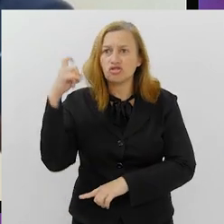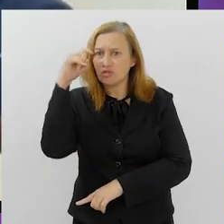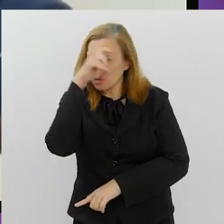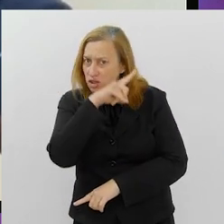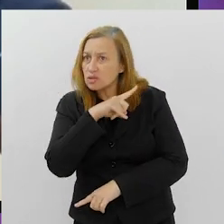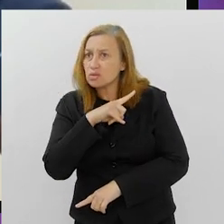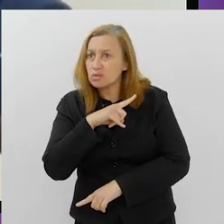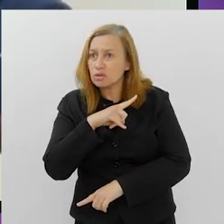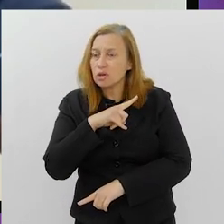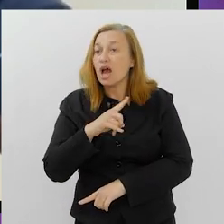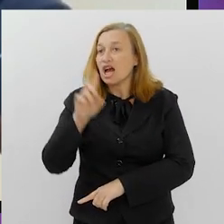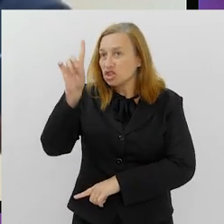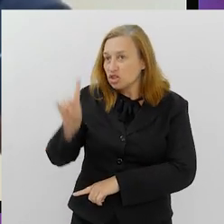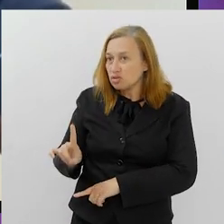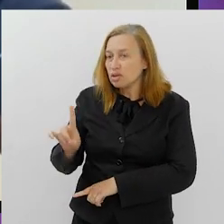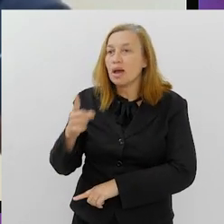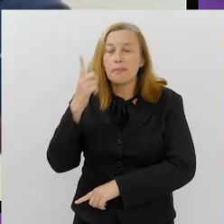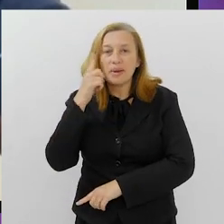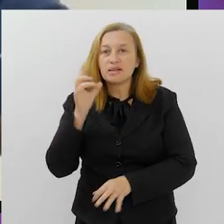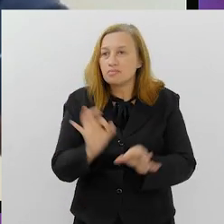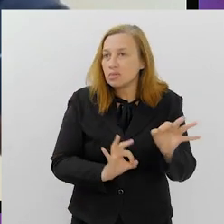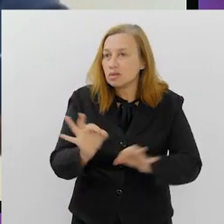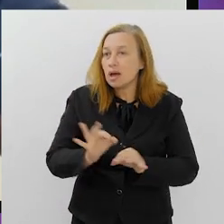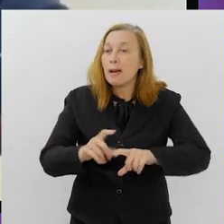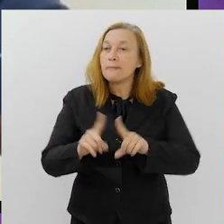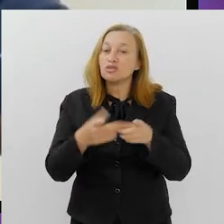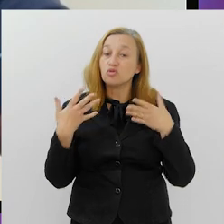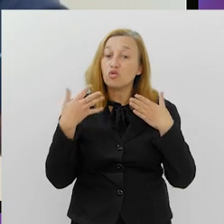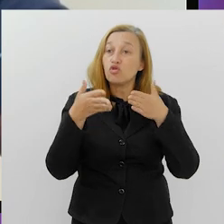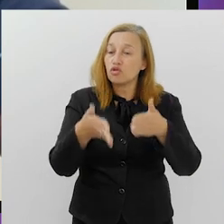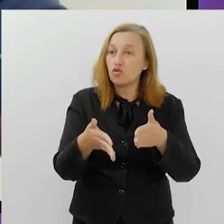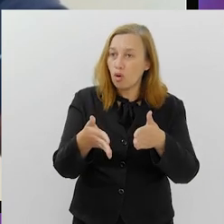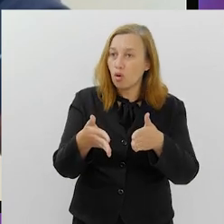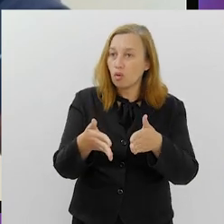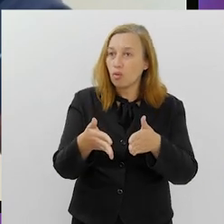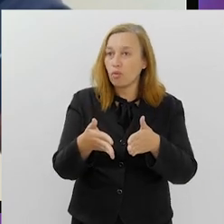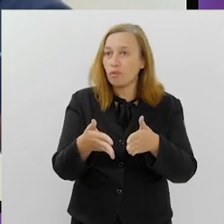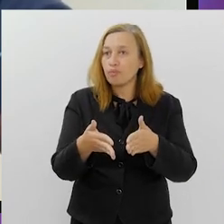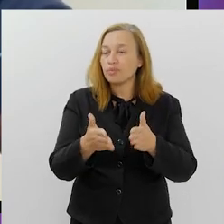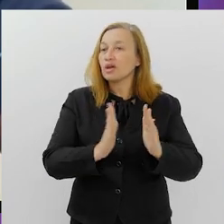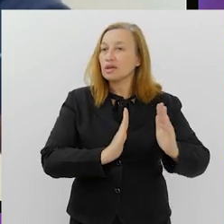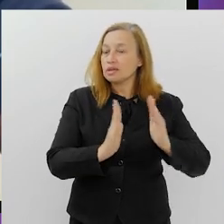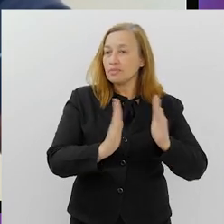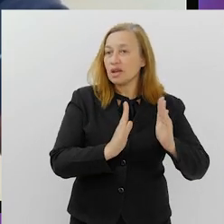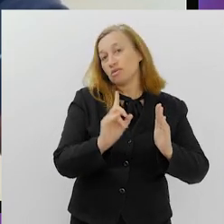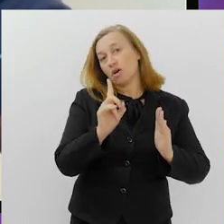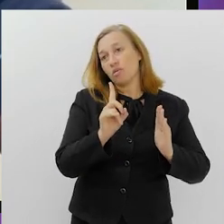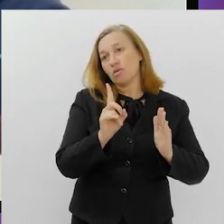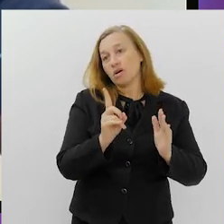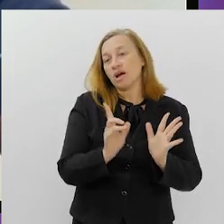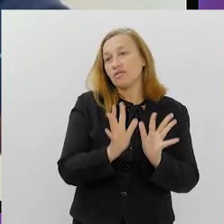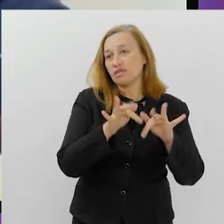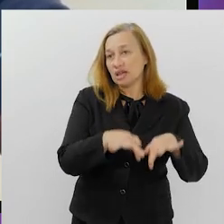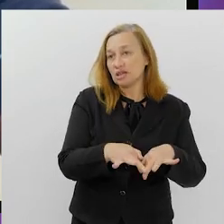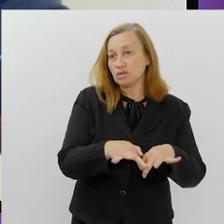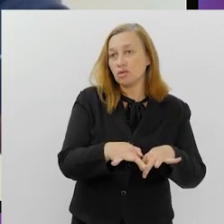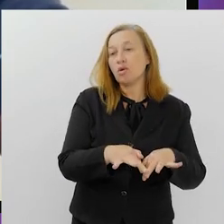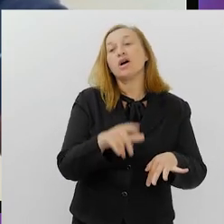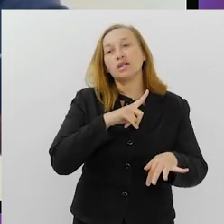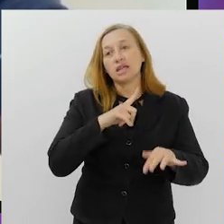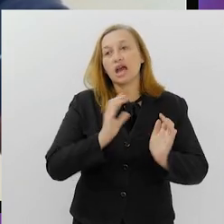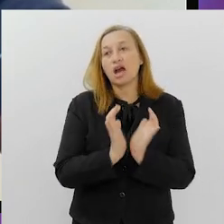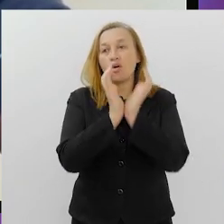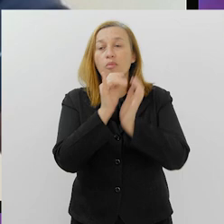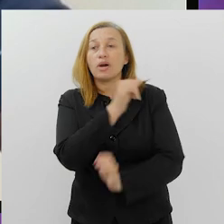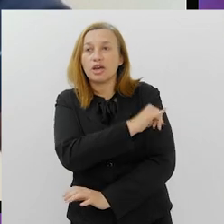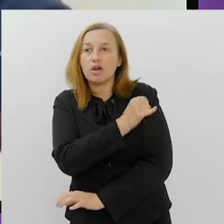difícil. Ver o que a diretoria pensa também sobre o planejamento, mas o nosso foco ainda, na temporada ainda não acabou, tem uma Copa